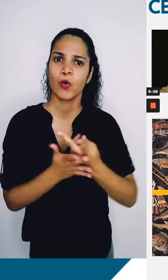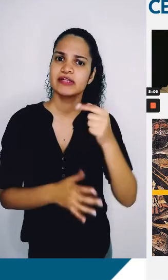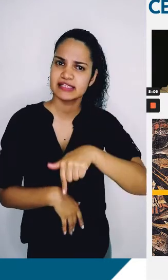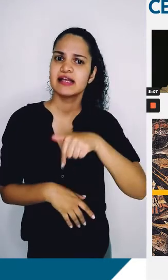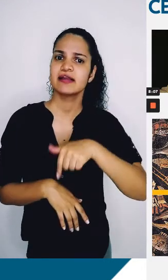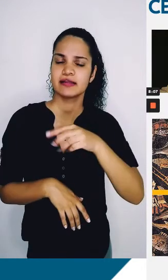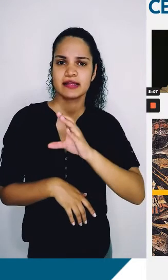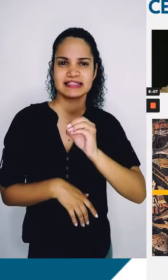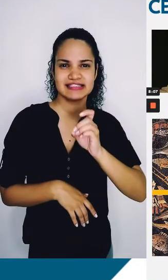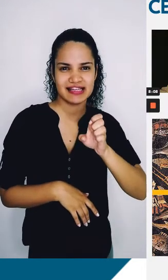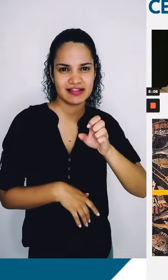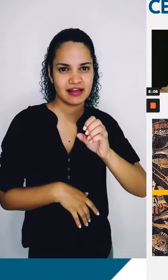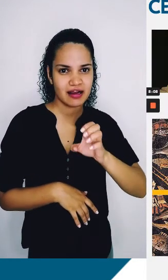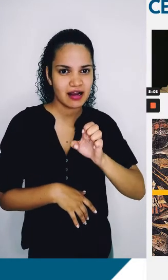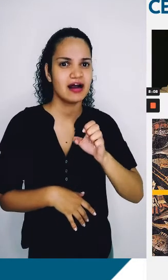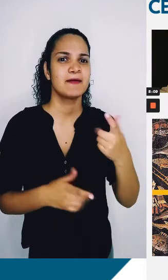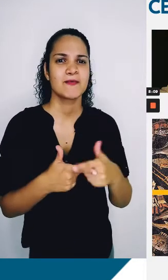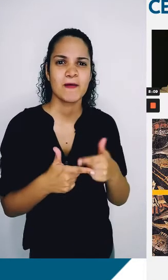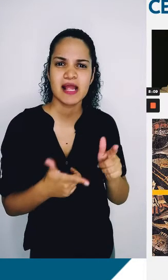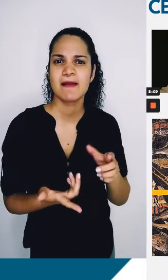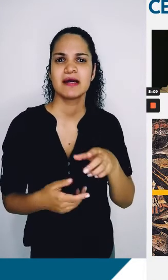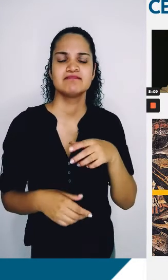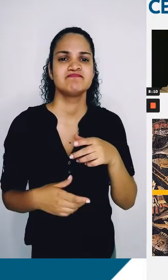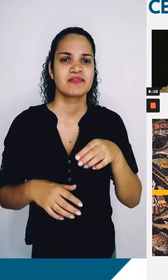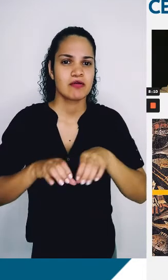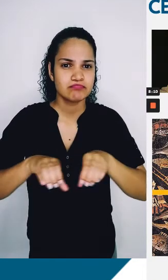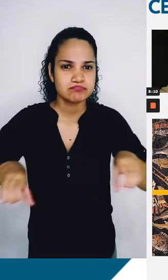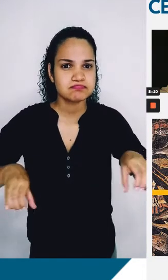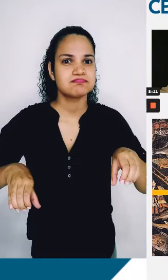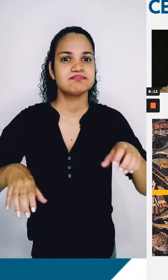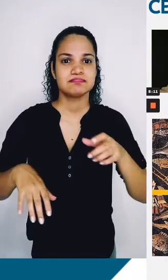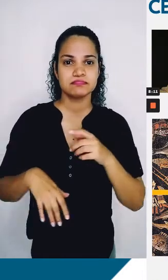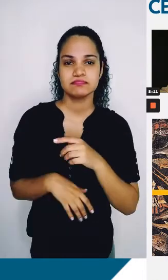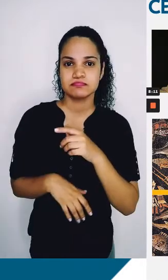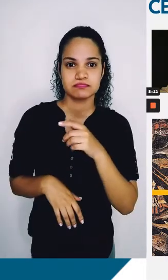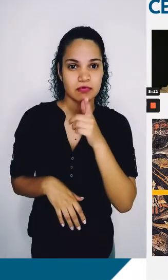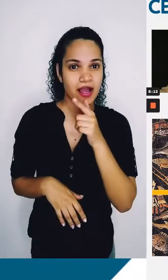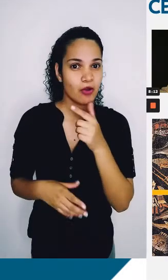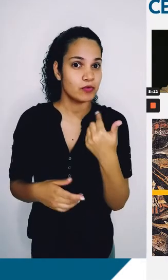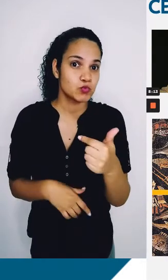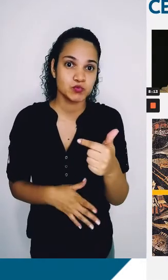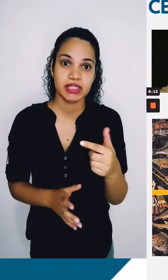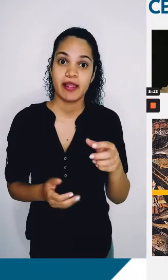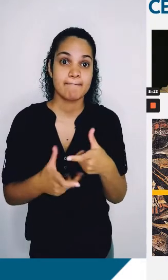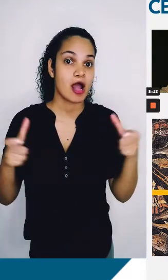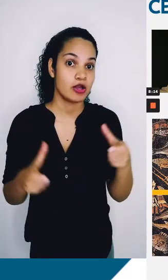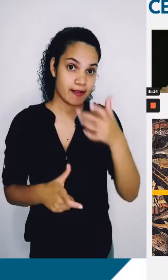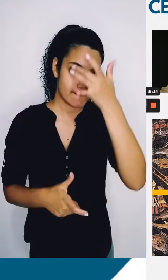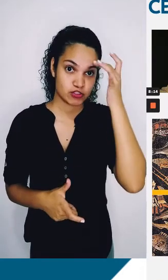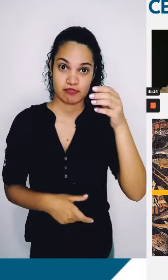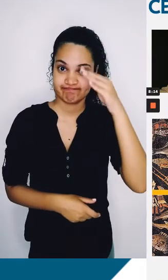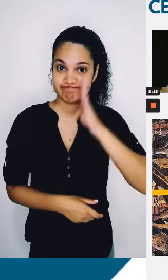Rio de Janeiro com a SEDAI, Geosmina, esgoto sanitário. Metade da população brasileira não tem